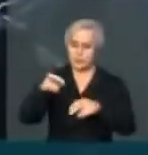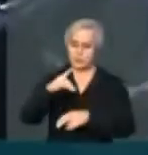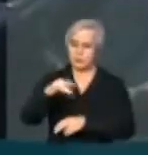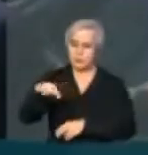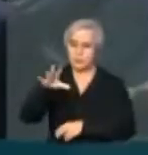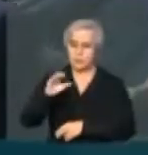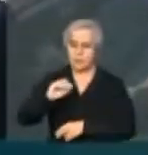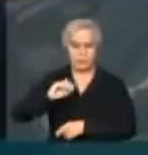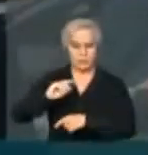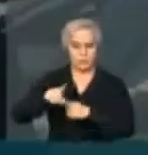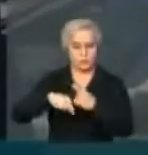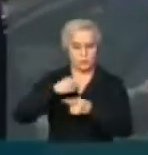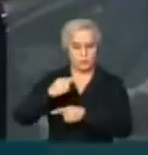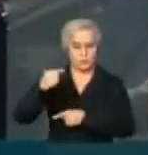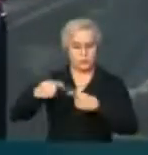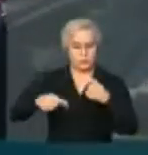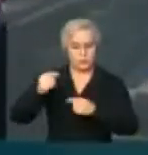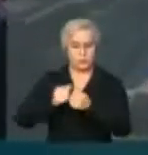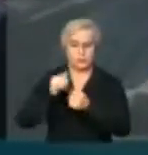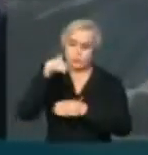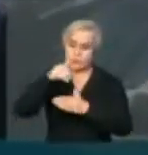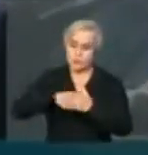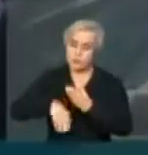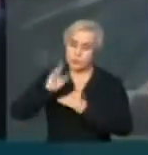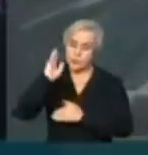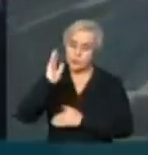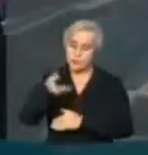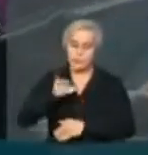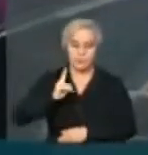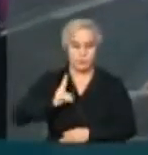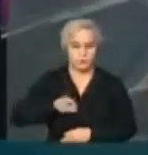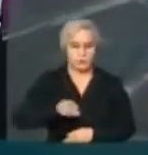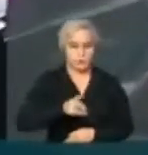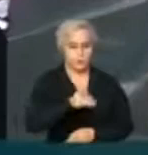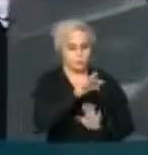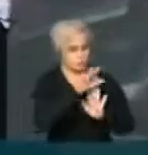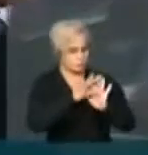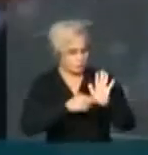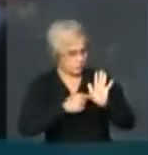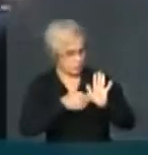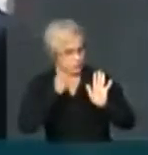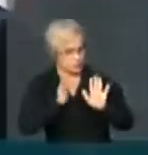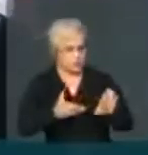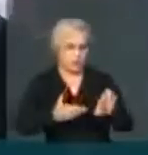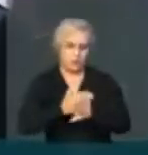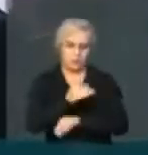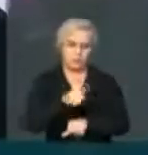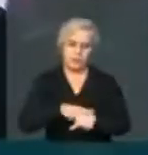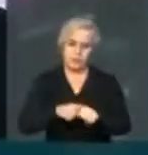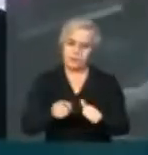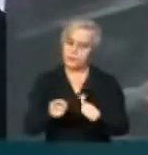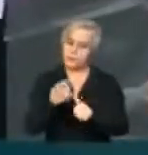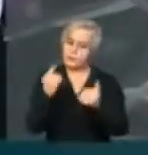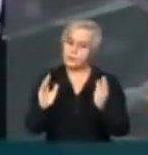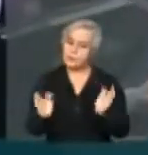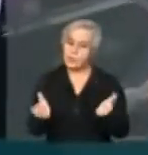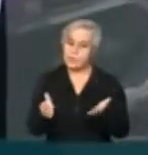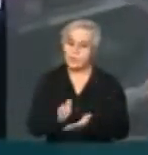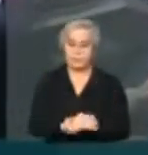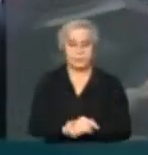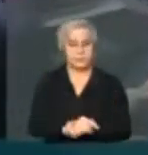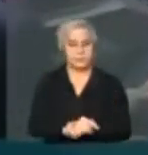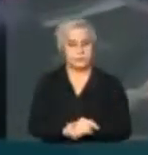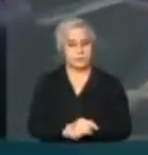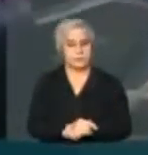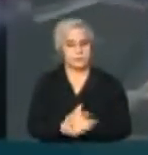matéria, para que nós possamos discutir, votar e manter o texto que já foi aprovado no primeiro turno. Nós temos